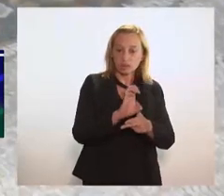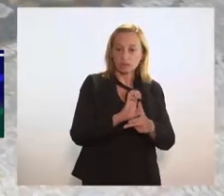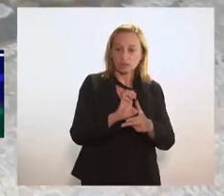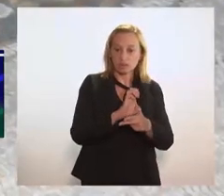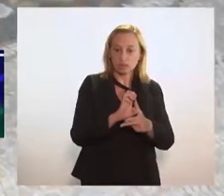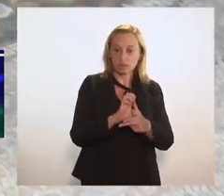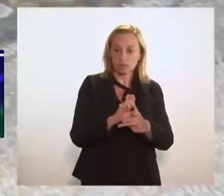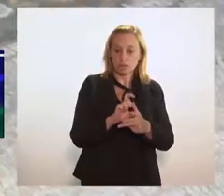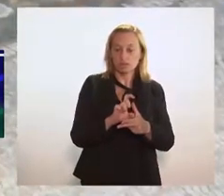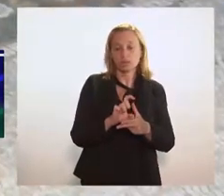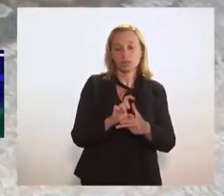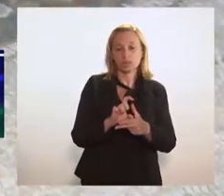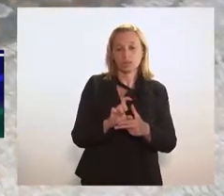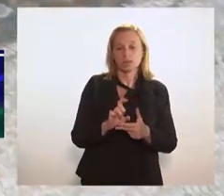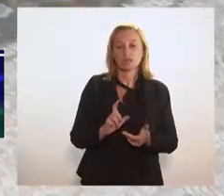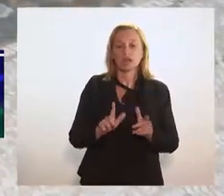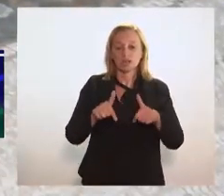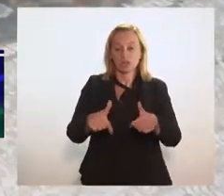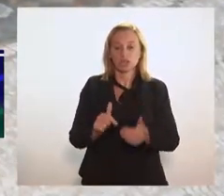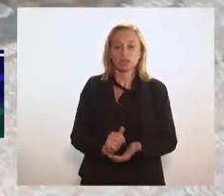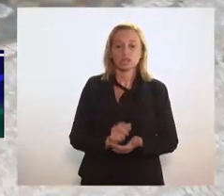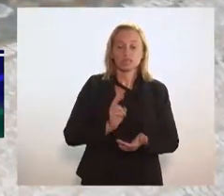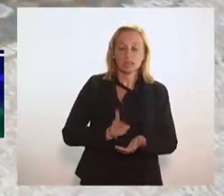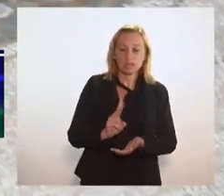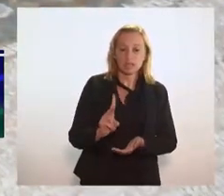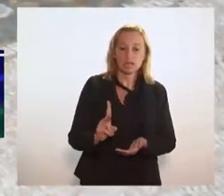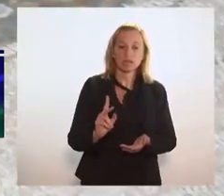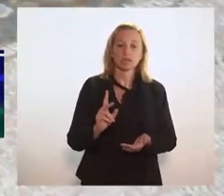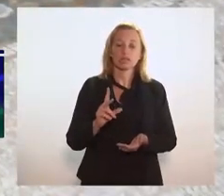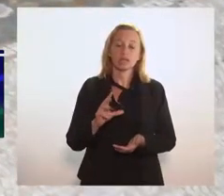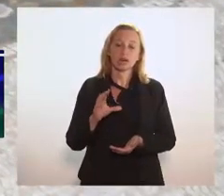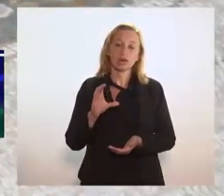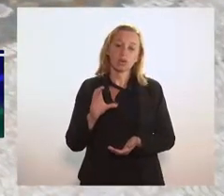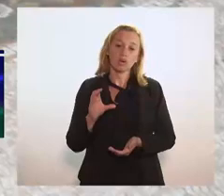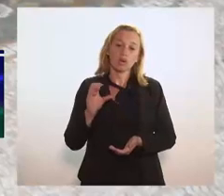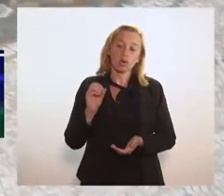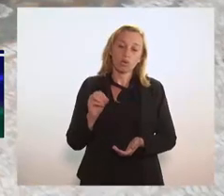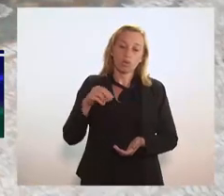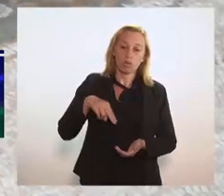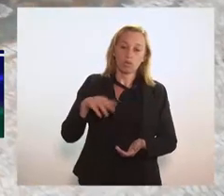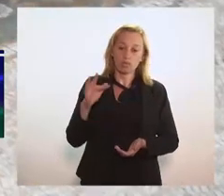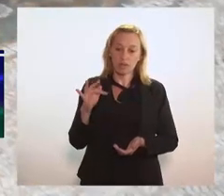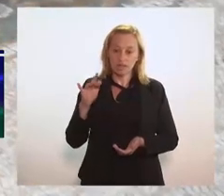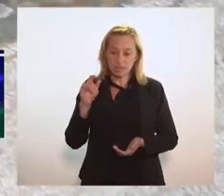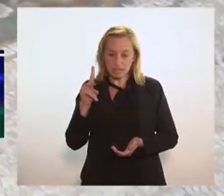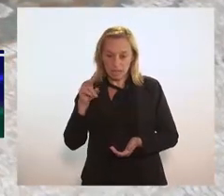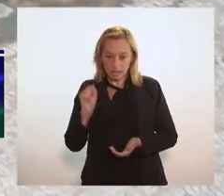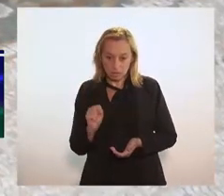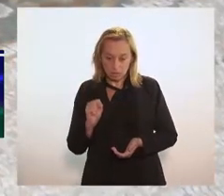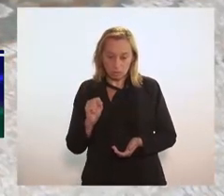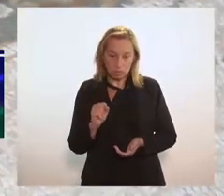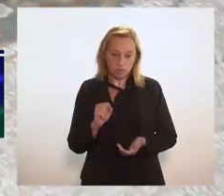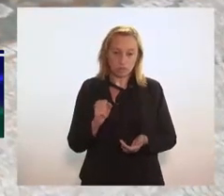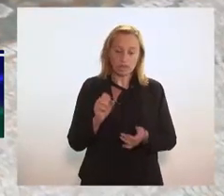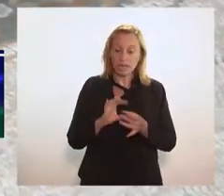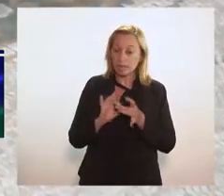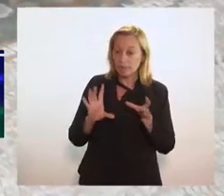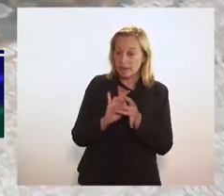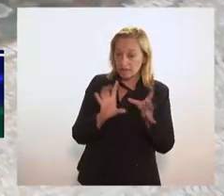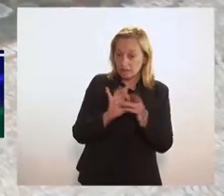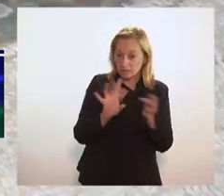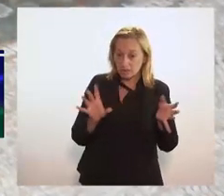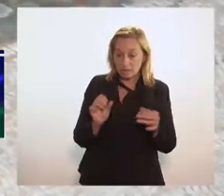ao que está confasado. Se toda vez que o que está confasado sai uma lei determinando que assim o